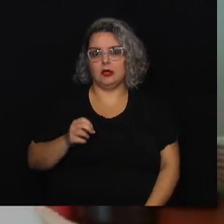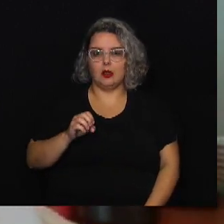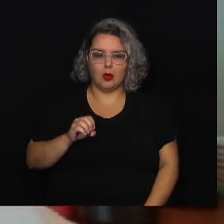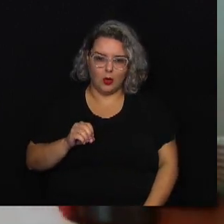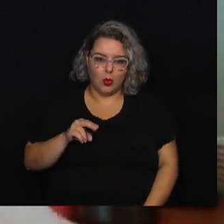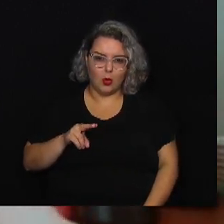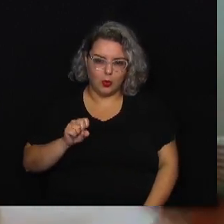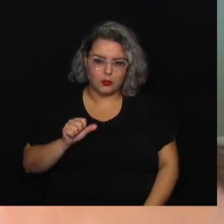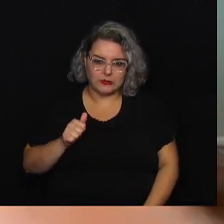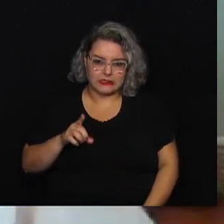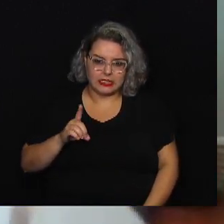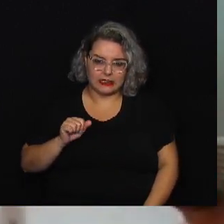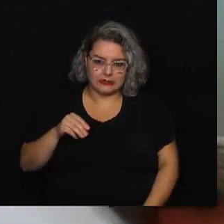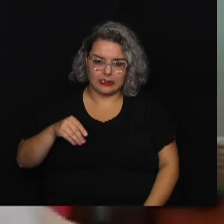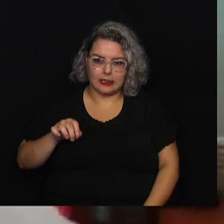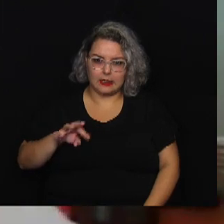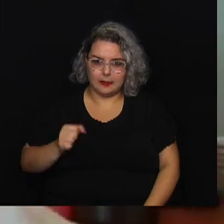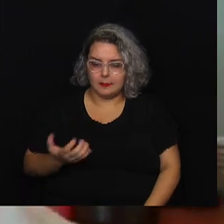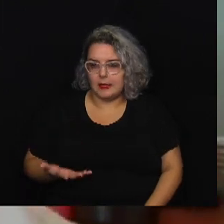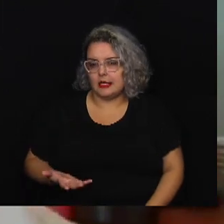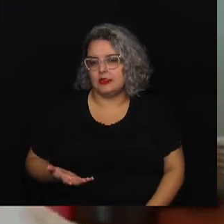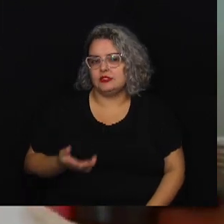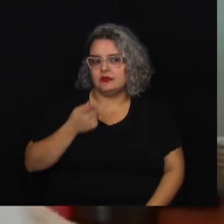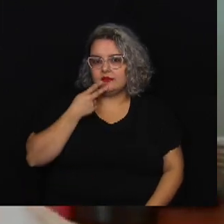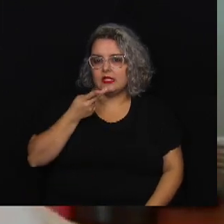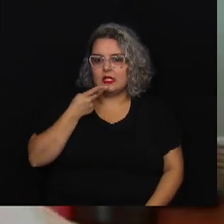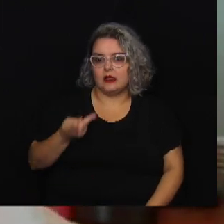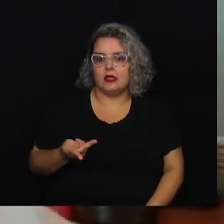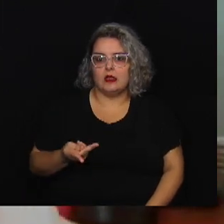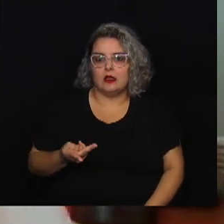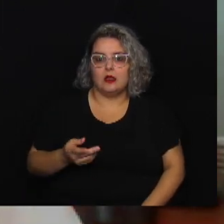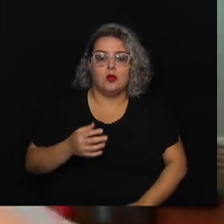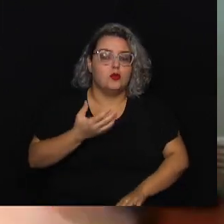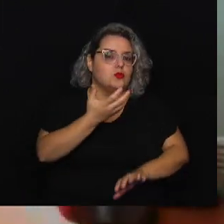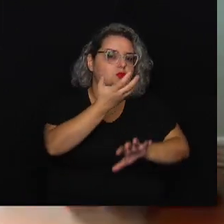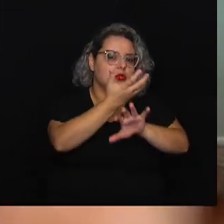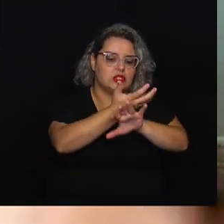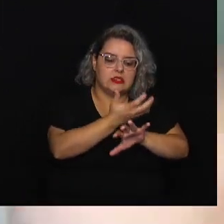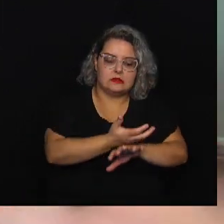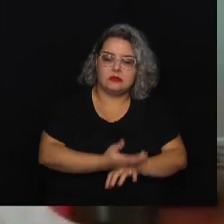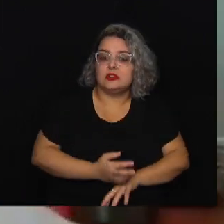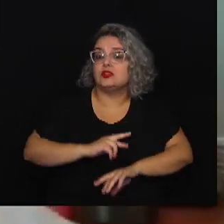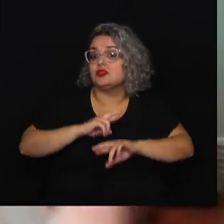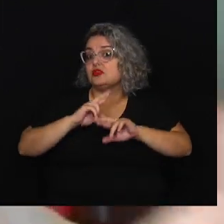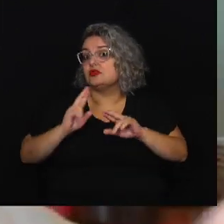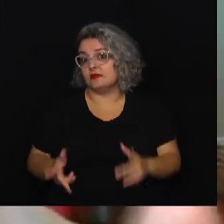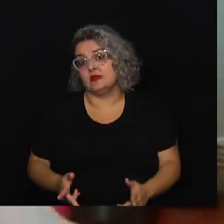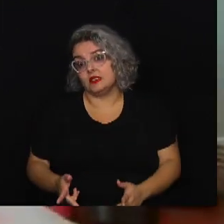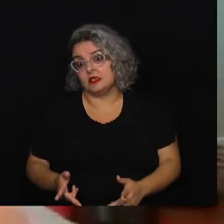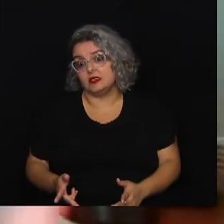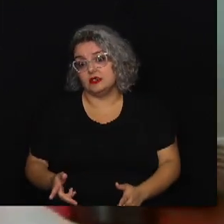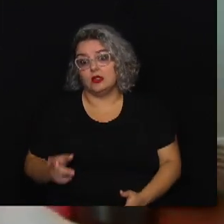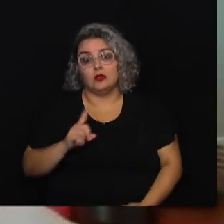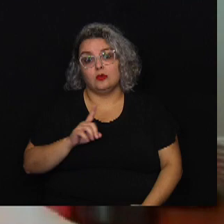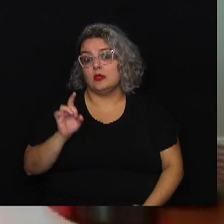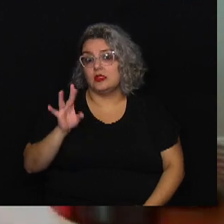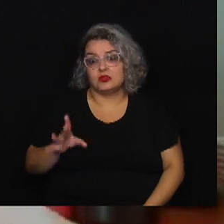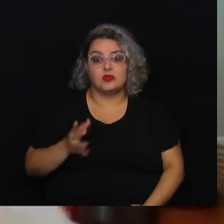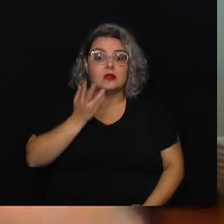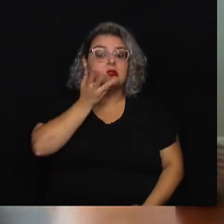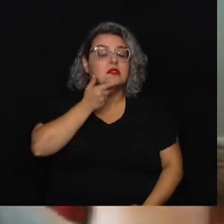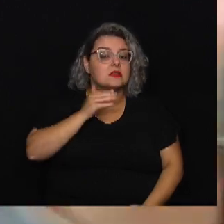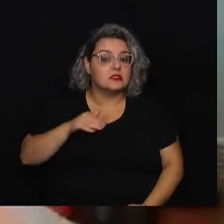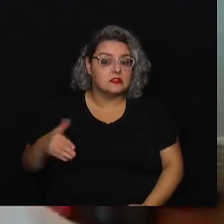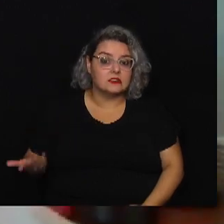só vamos recuperar, vamos recuperar, vamos recuperar. Não são as crianças correndo atrás do currículo a vida toda. O